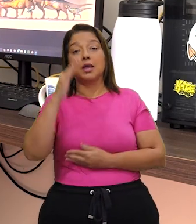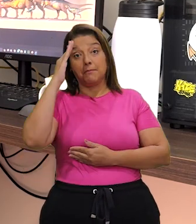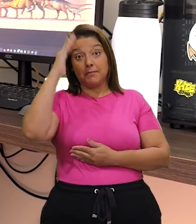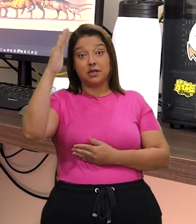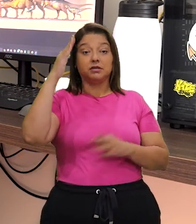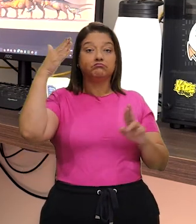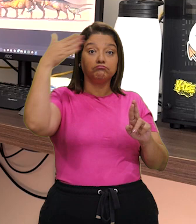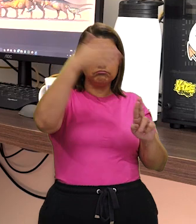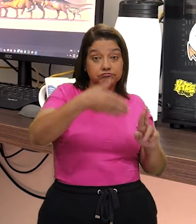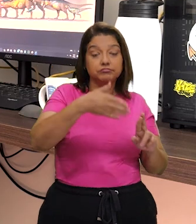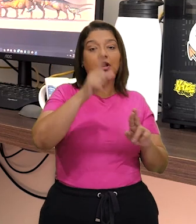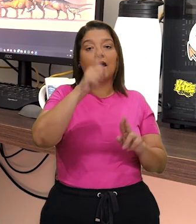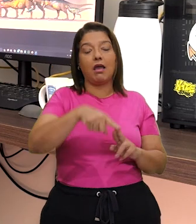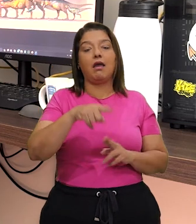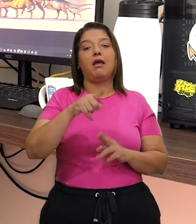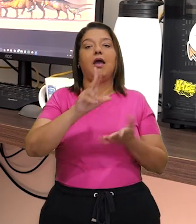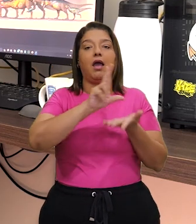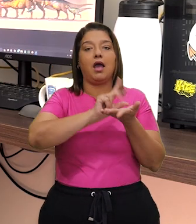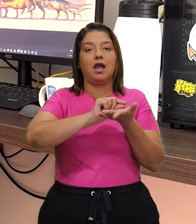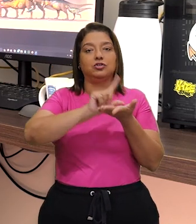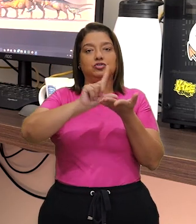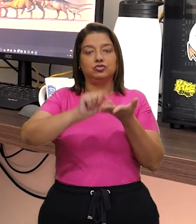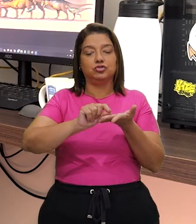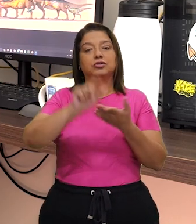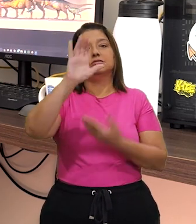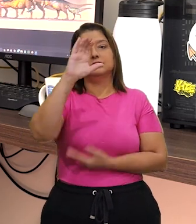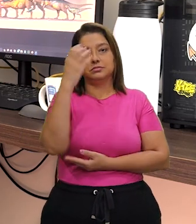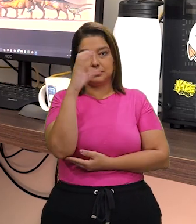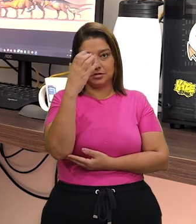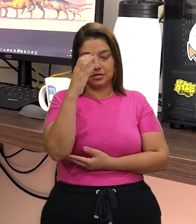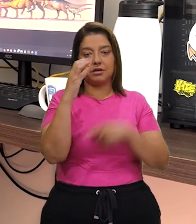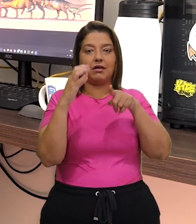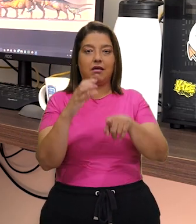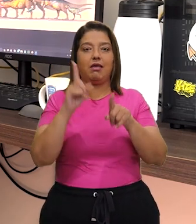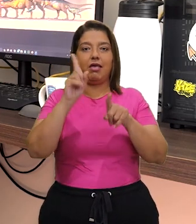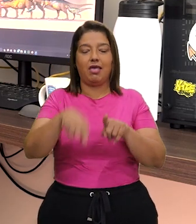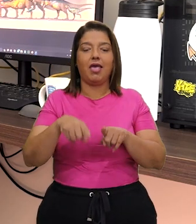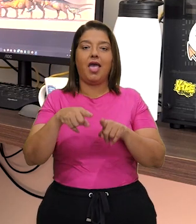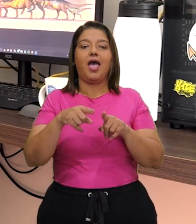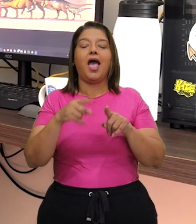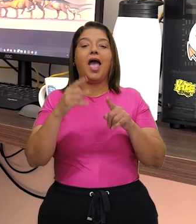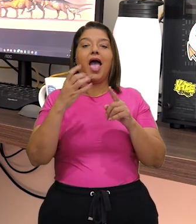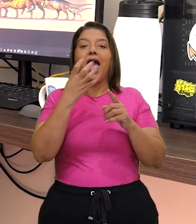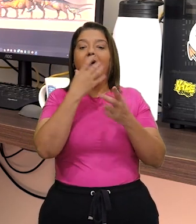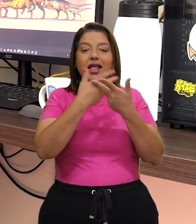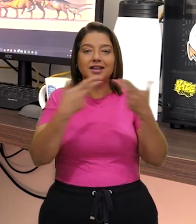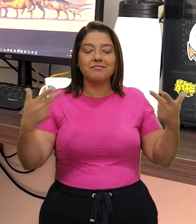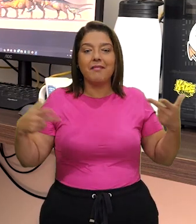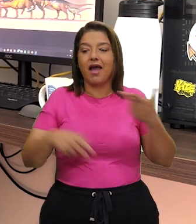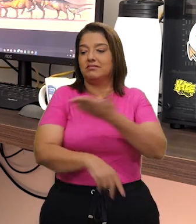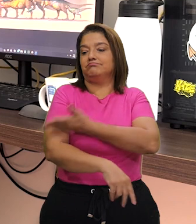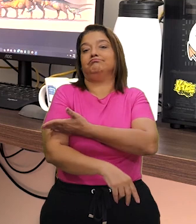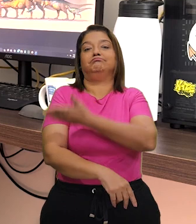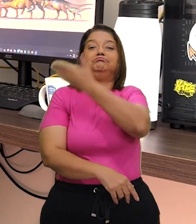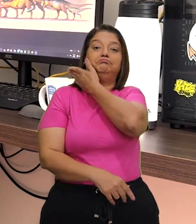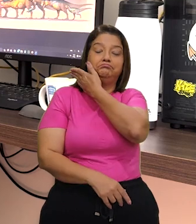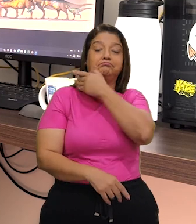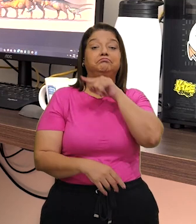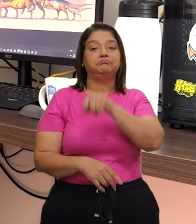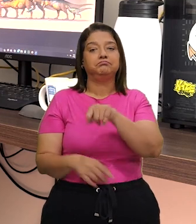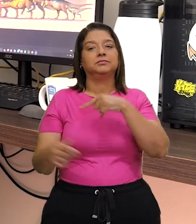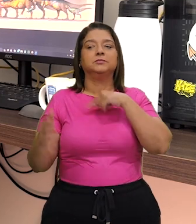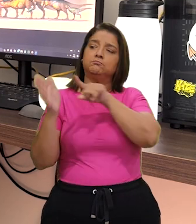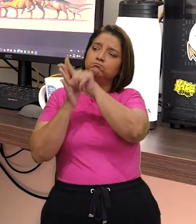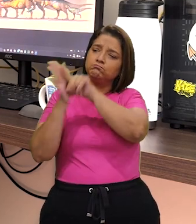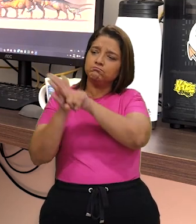científicos na serc construções de animais pré-históricos né então com um reforço de pesquisa